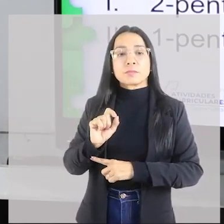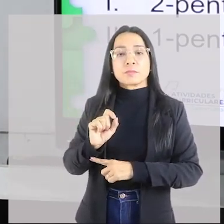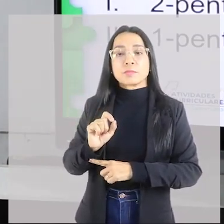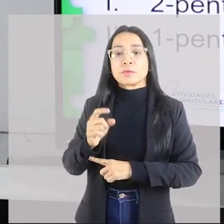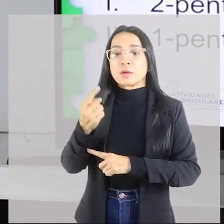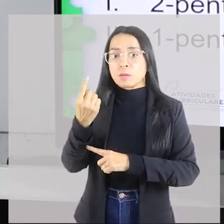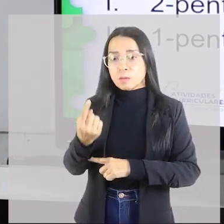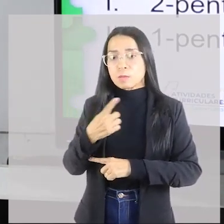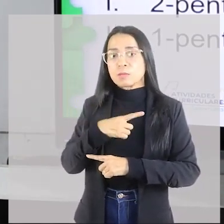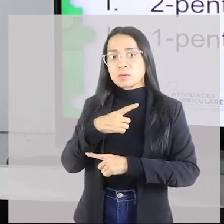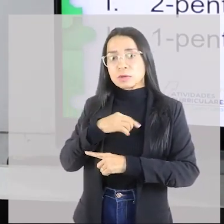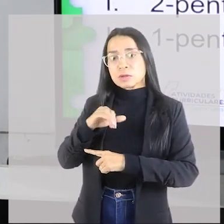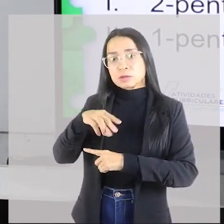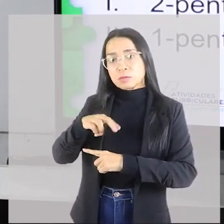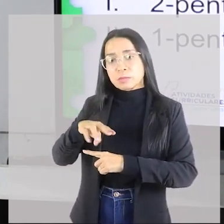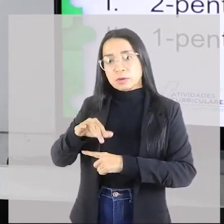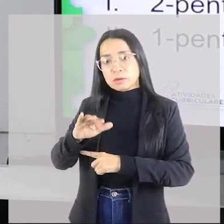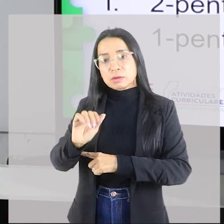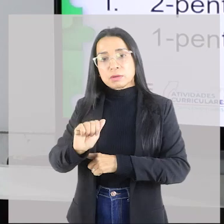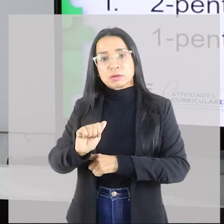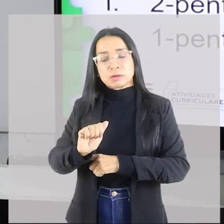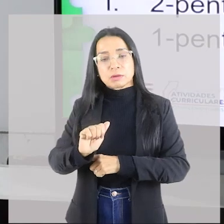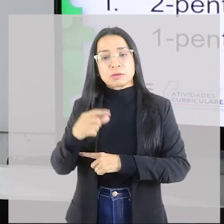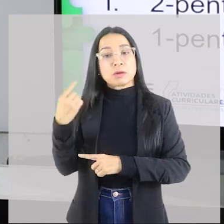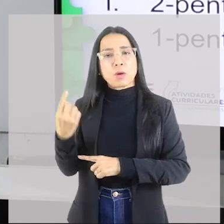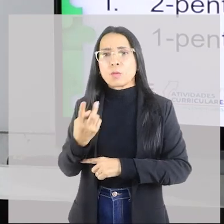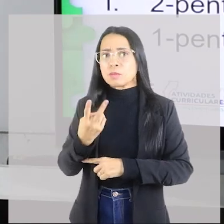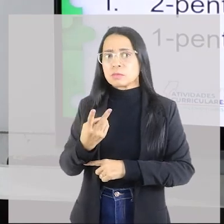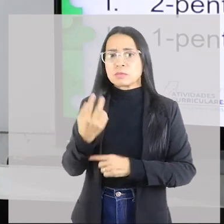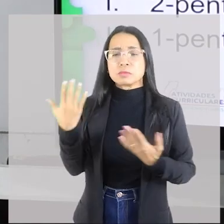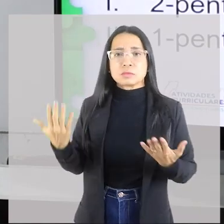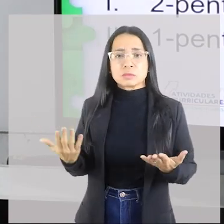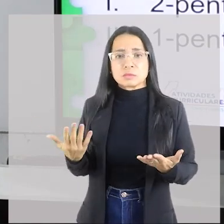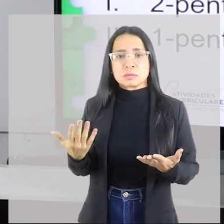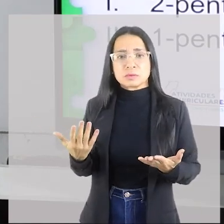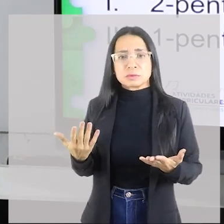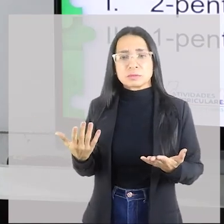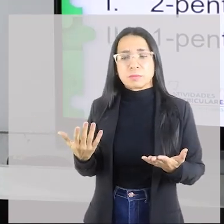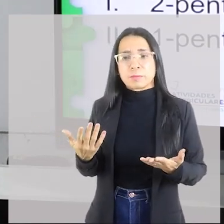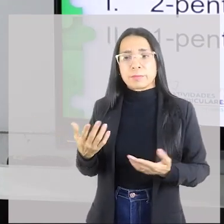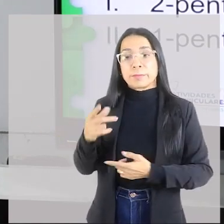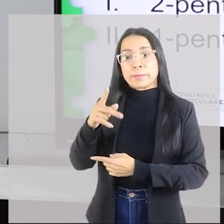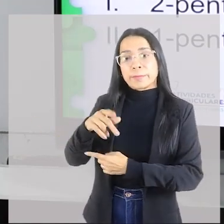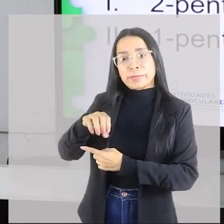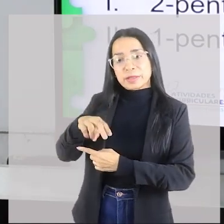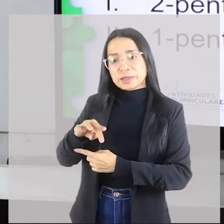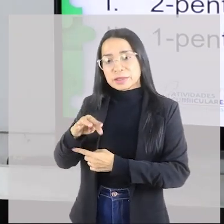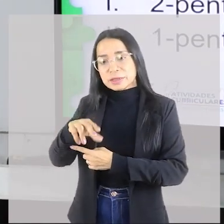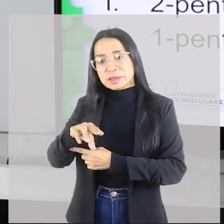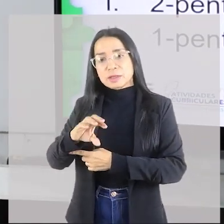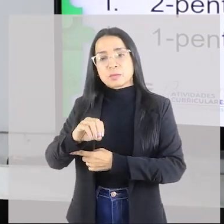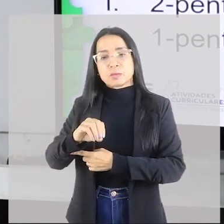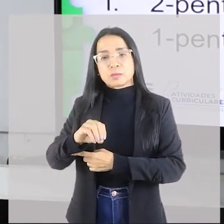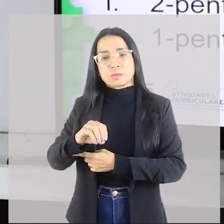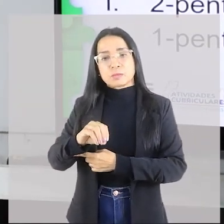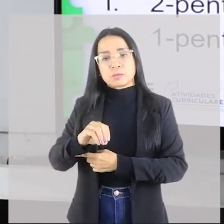1 vai ter isomeria geométrica. E daí o 2, penteno. Vamos